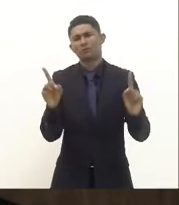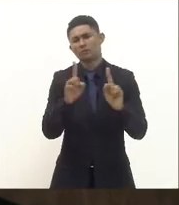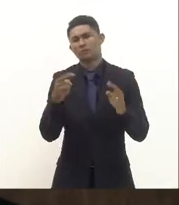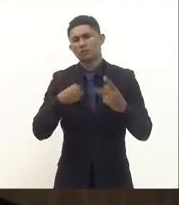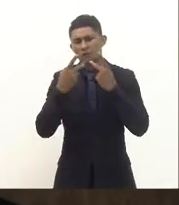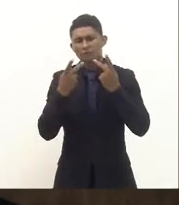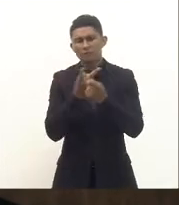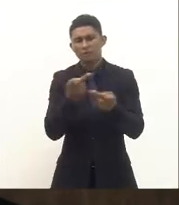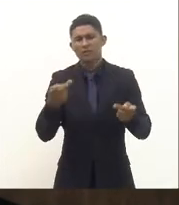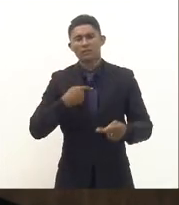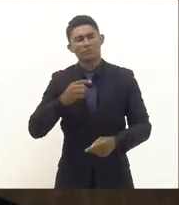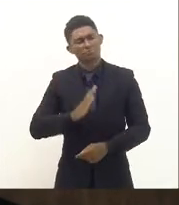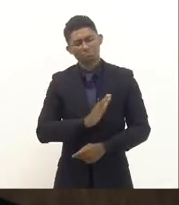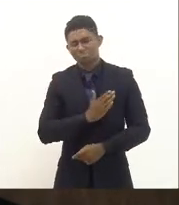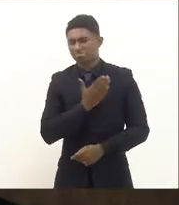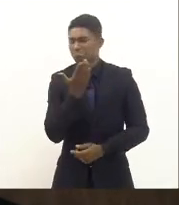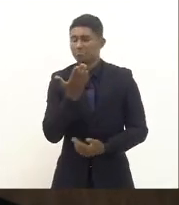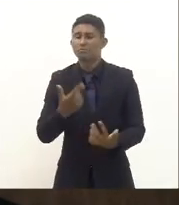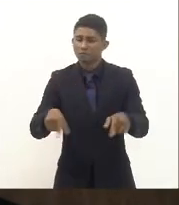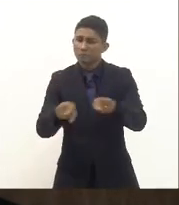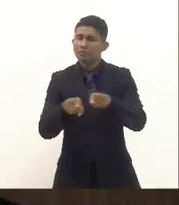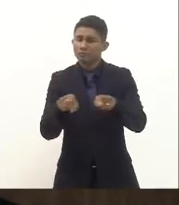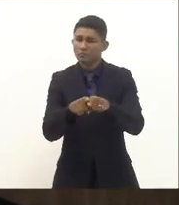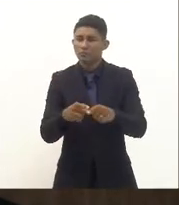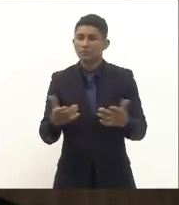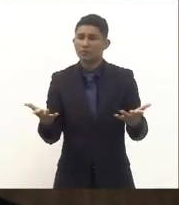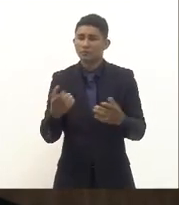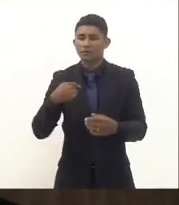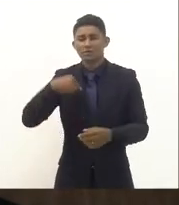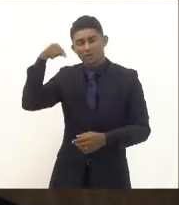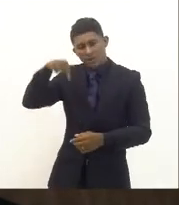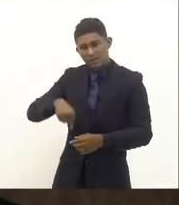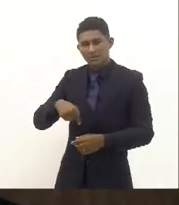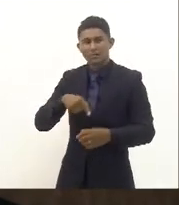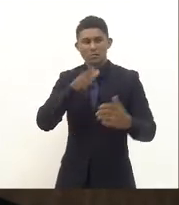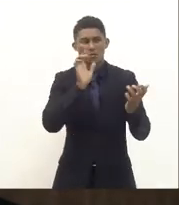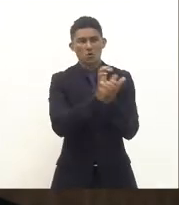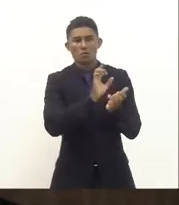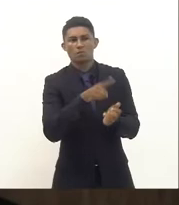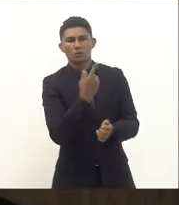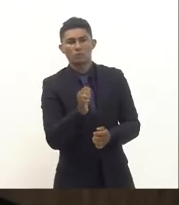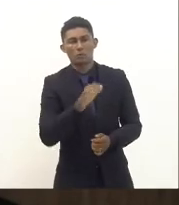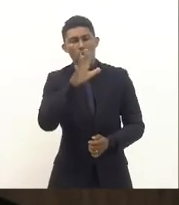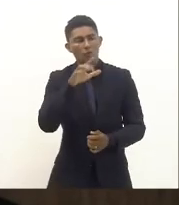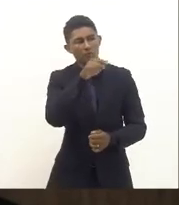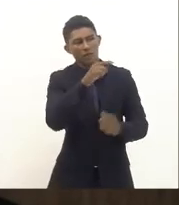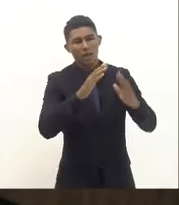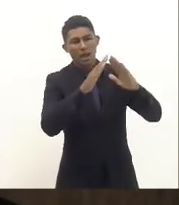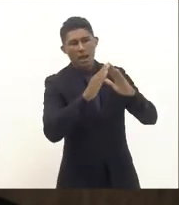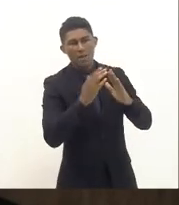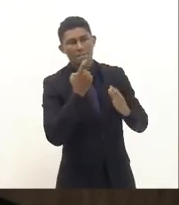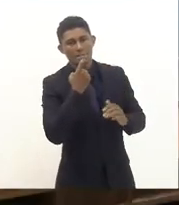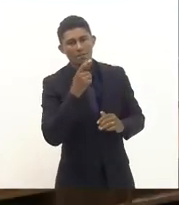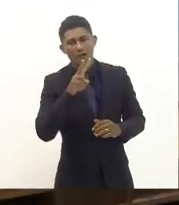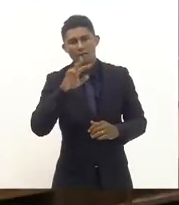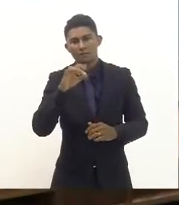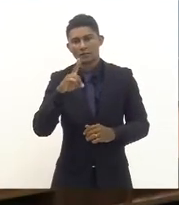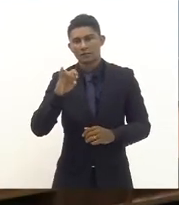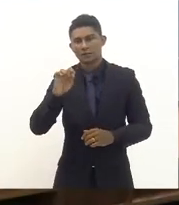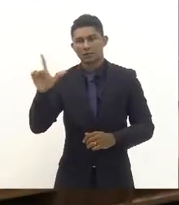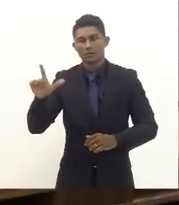manifestar o meu repúdio ao mesmo tempo que contraditoriamente enaltecemos nós do Morro uma outra comunidade Popular que é o caso do